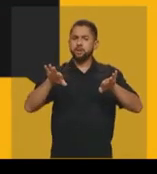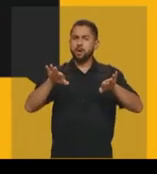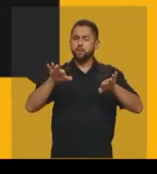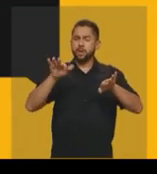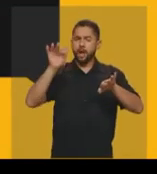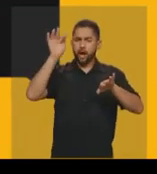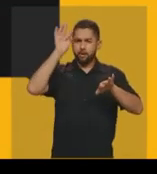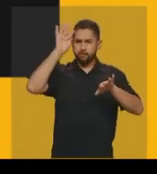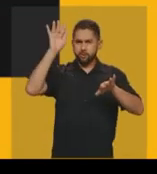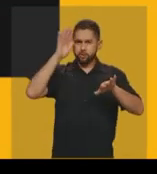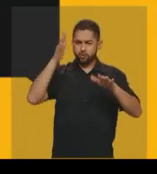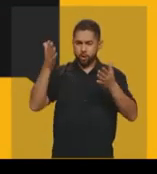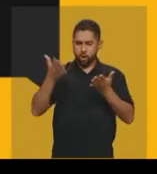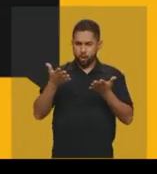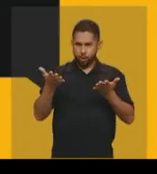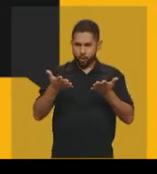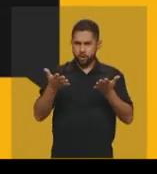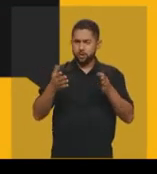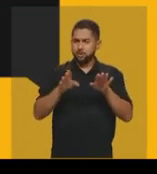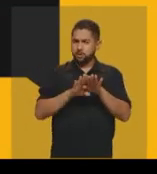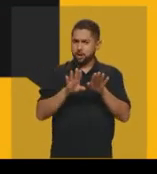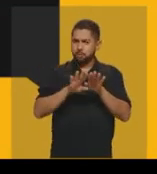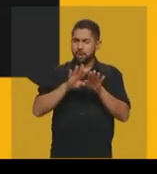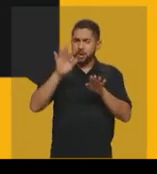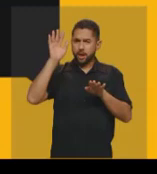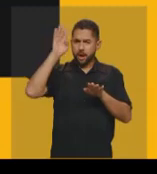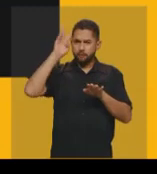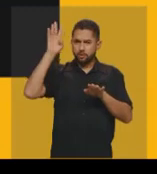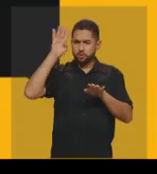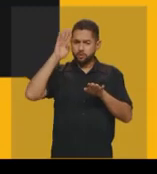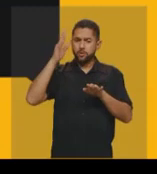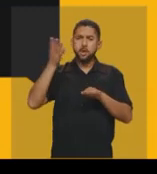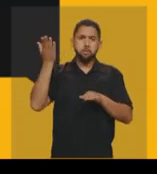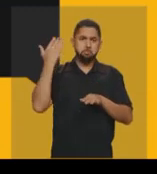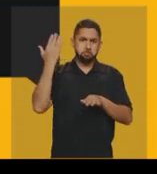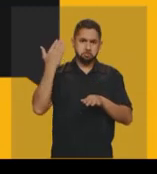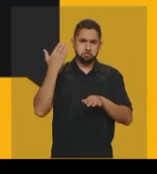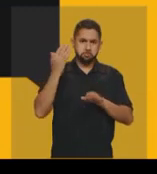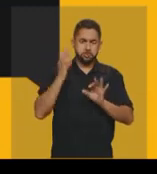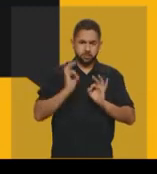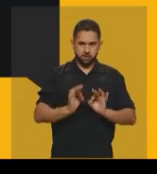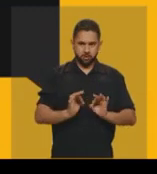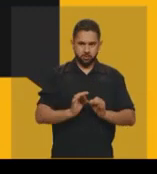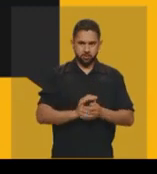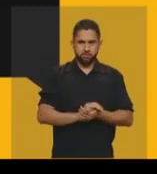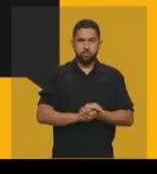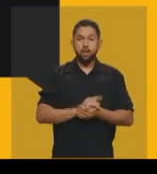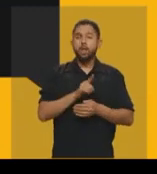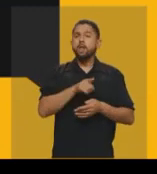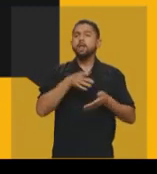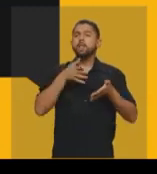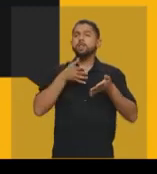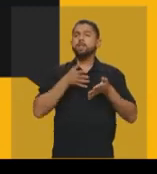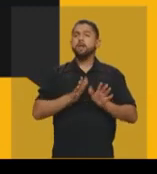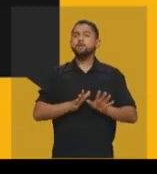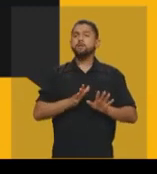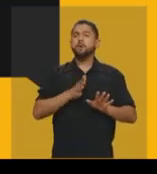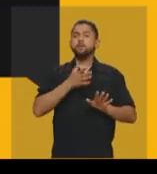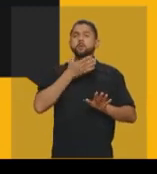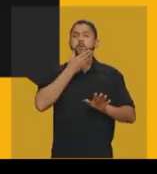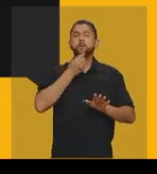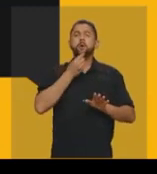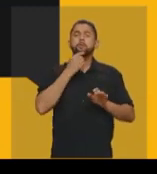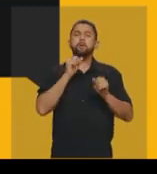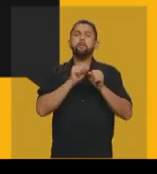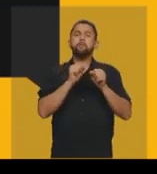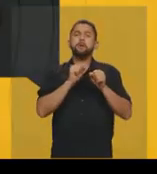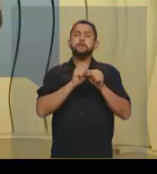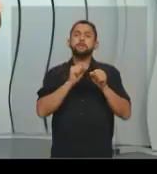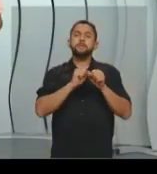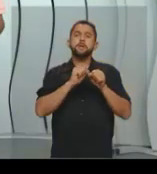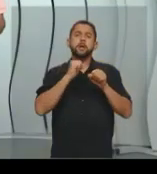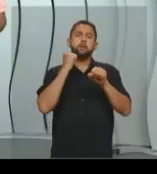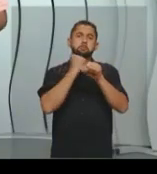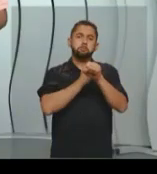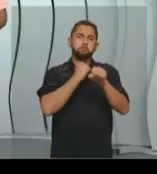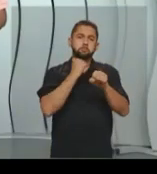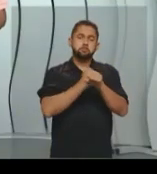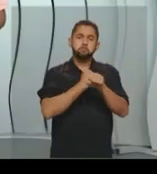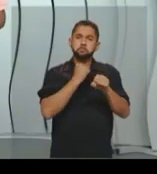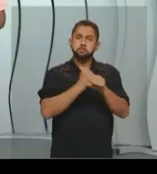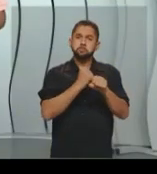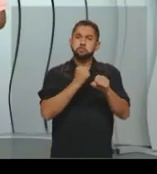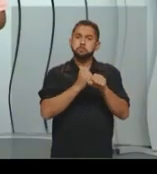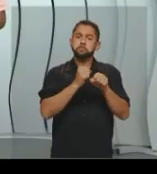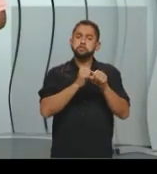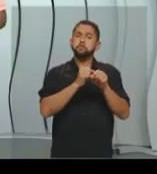foi Sócrates? Sócrates foi um pensador que nasceu de um escultor e de uma parteira, filho de escultor e